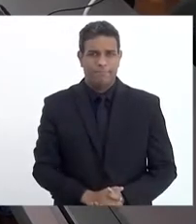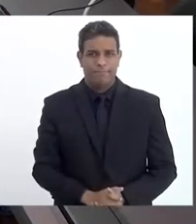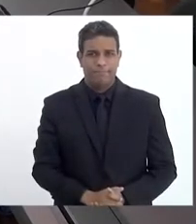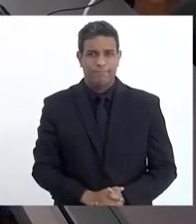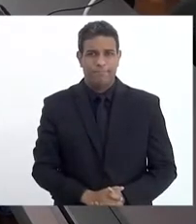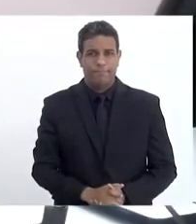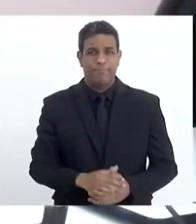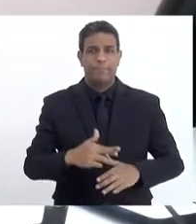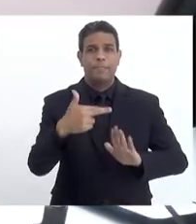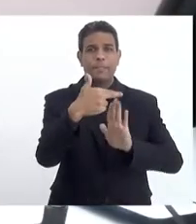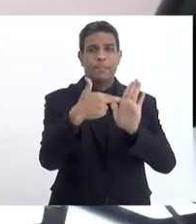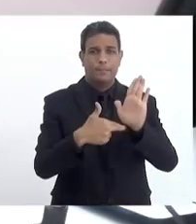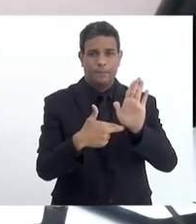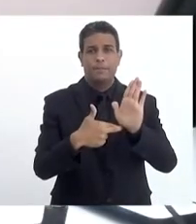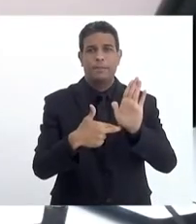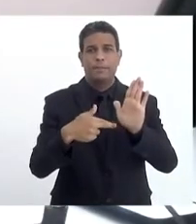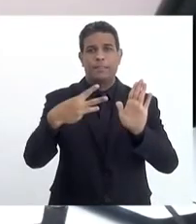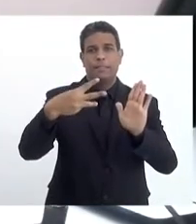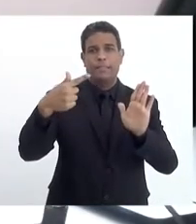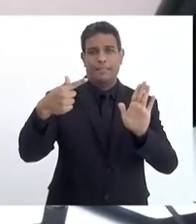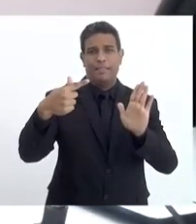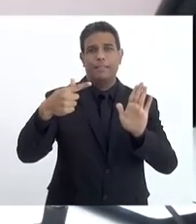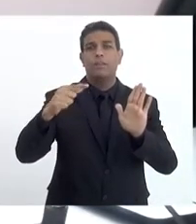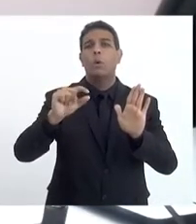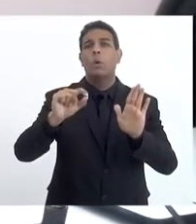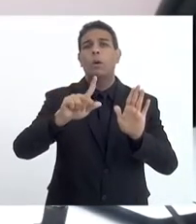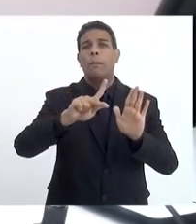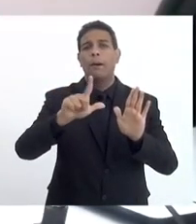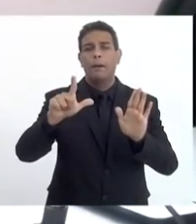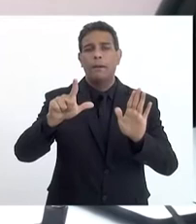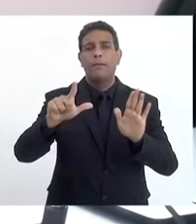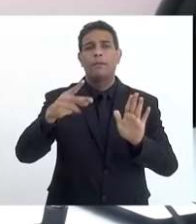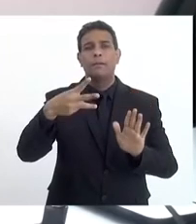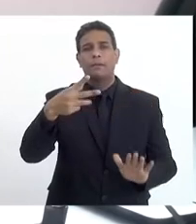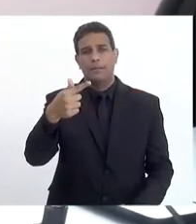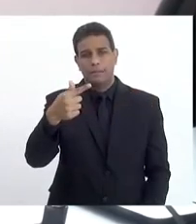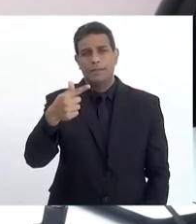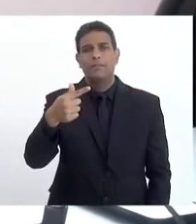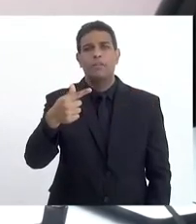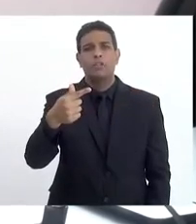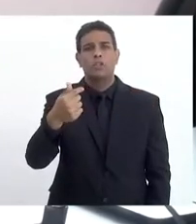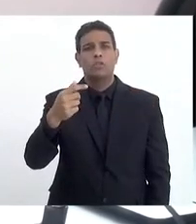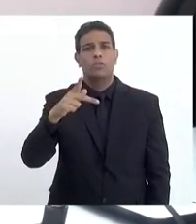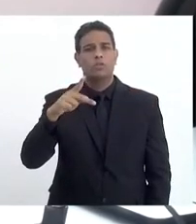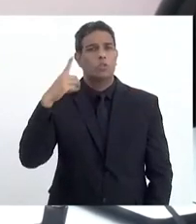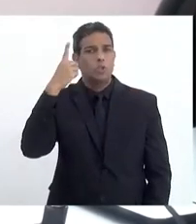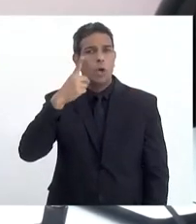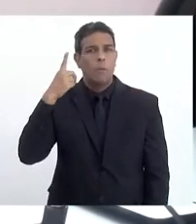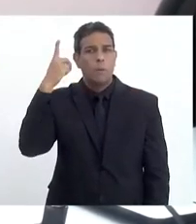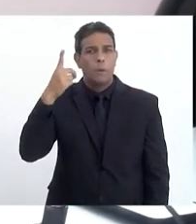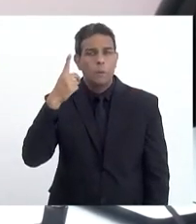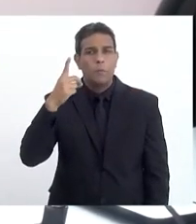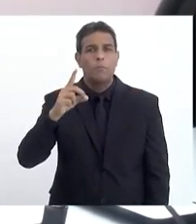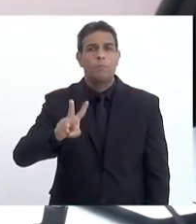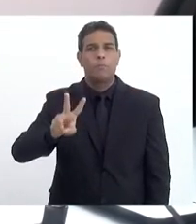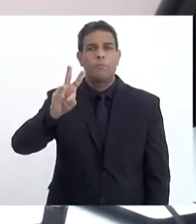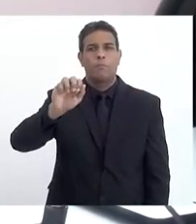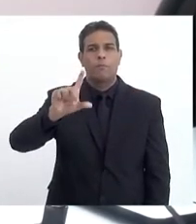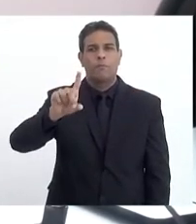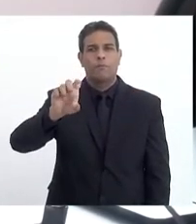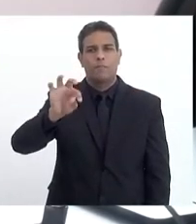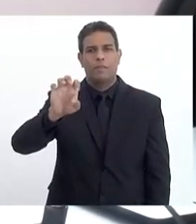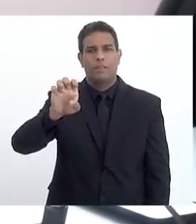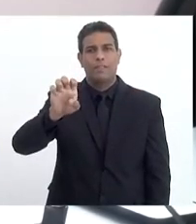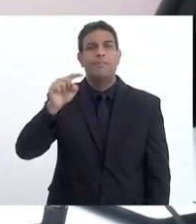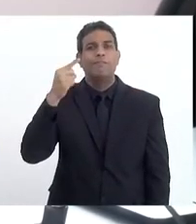Relator deputado Luiz Paulo, 37 da Paulo. Projeto de lei 3937/2018, autoria deputada Zeidan Valdeque, Carneiro.